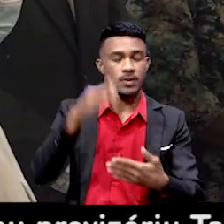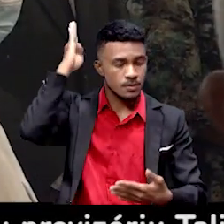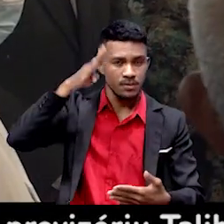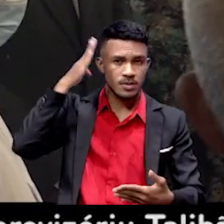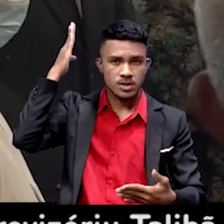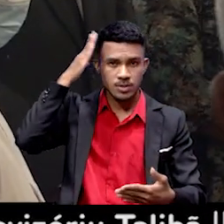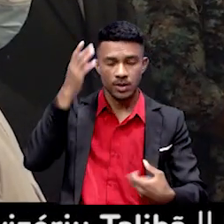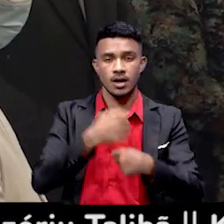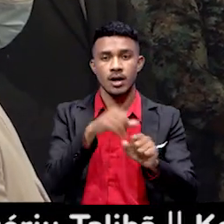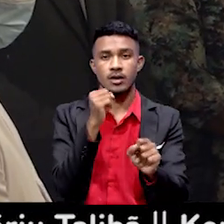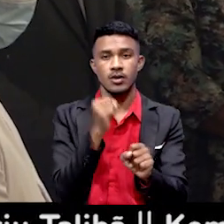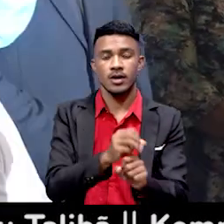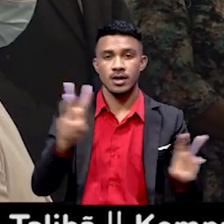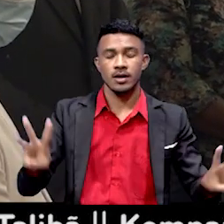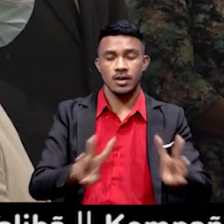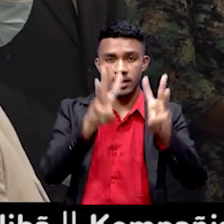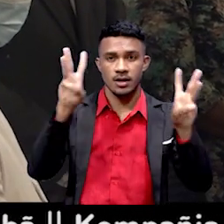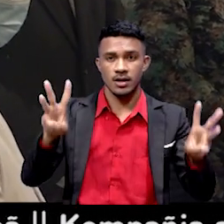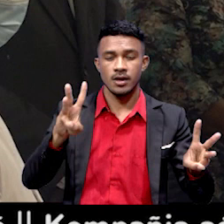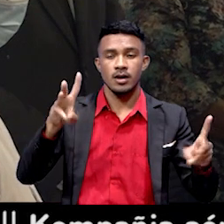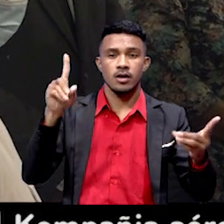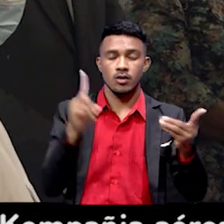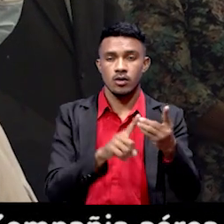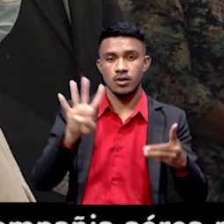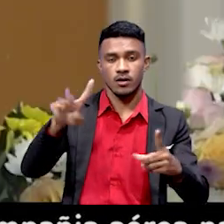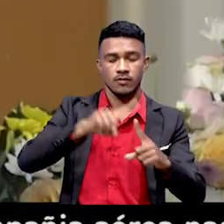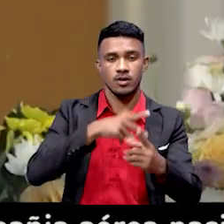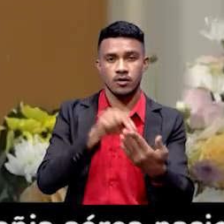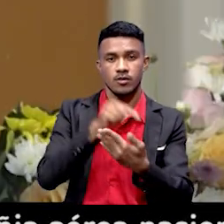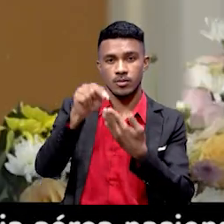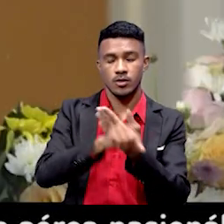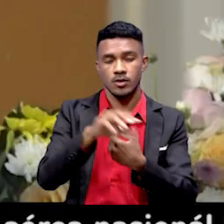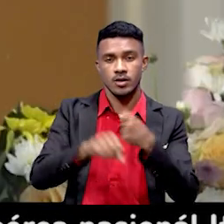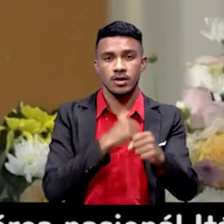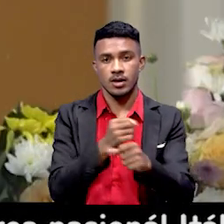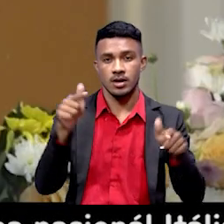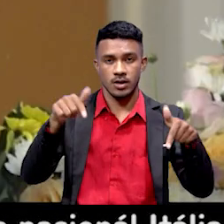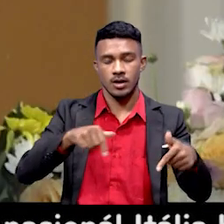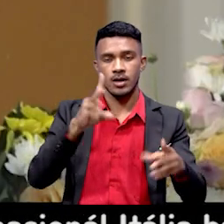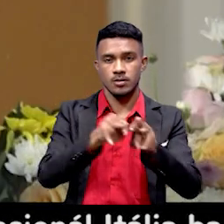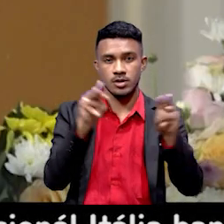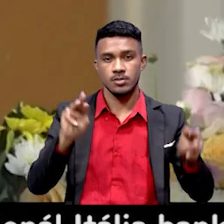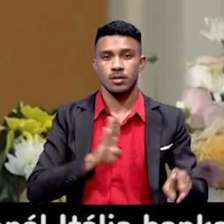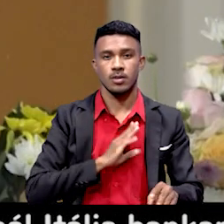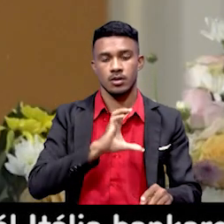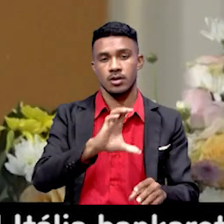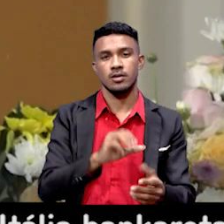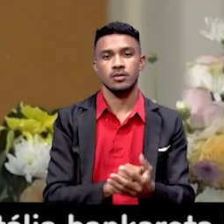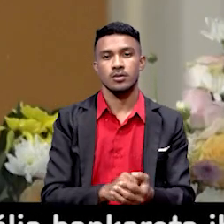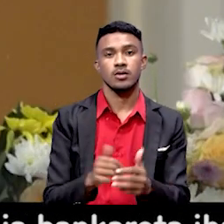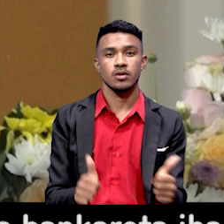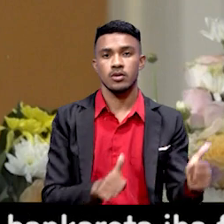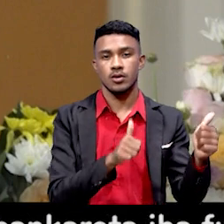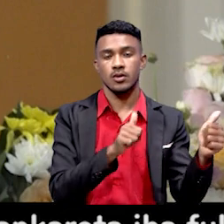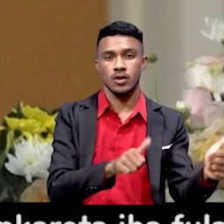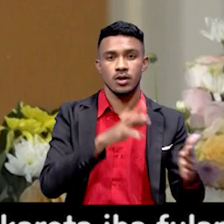Nascimento se halau ia quinta, Loronhat, Fulang Novembro, Tinangé e a Igreja Catedral Baucau, Vila Antiga. Tuir plano nebe make iha,